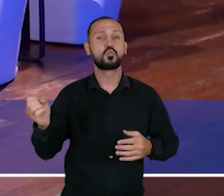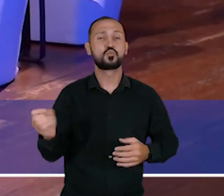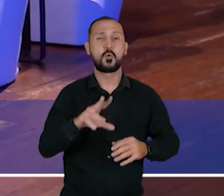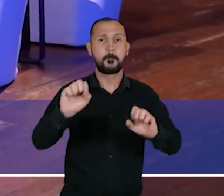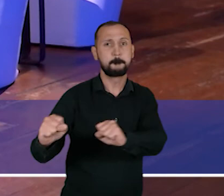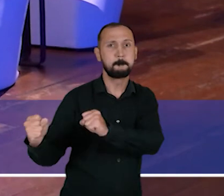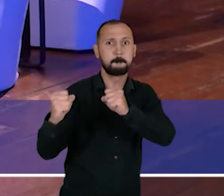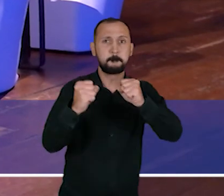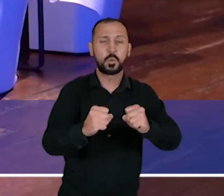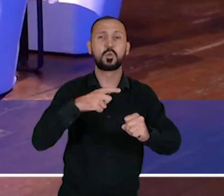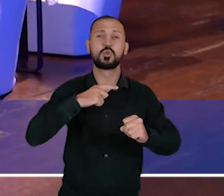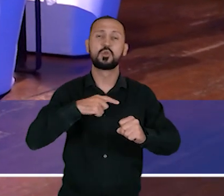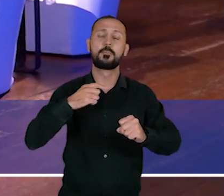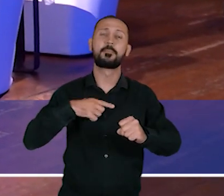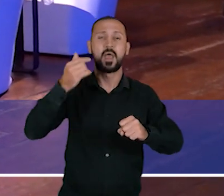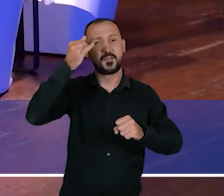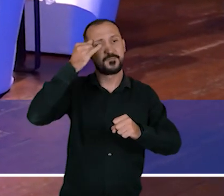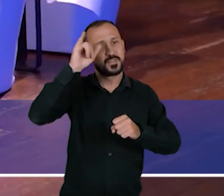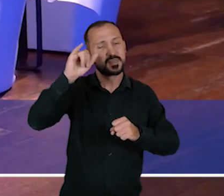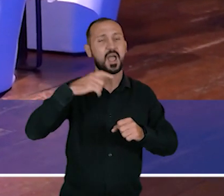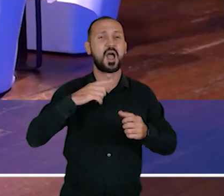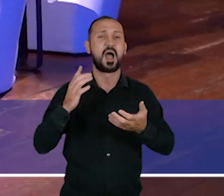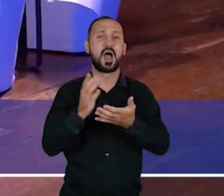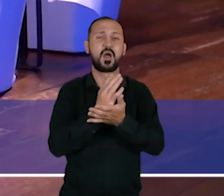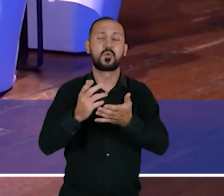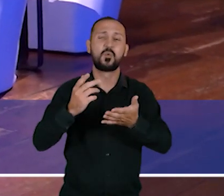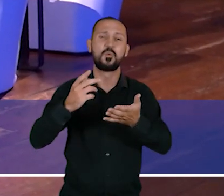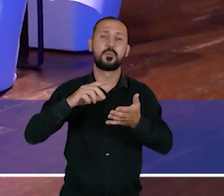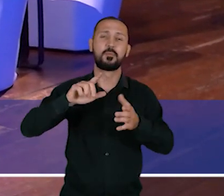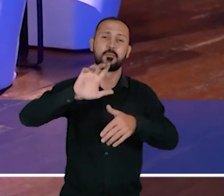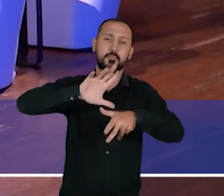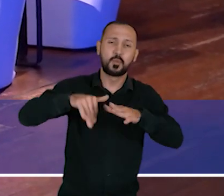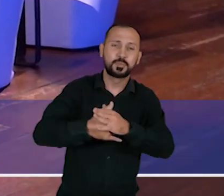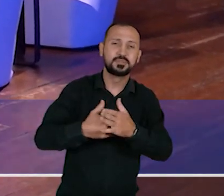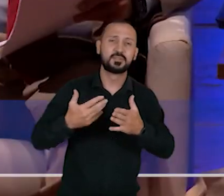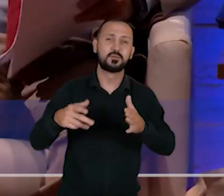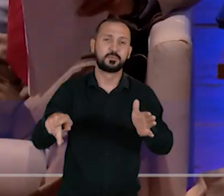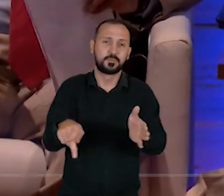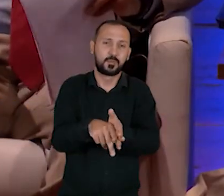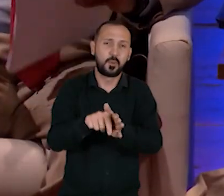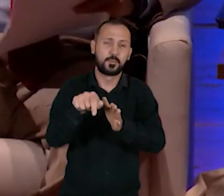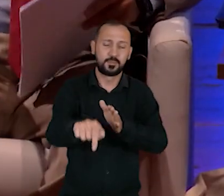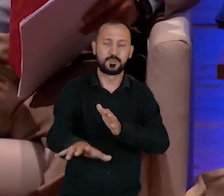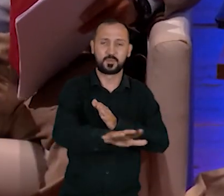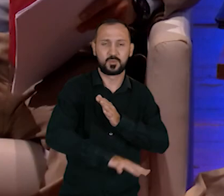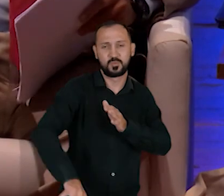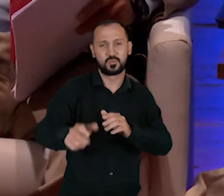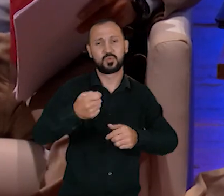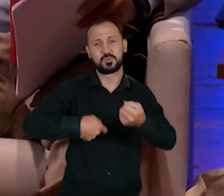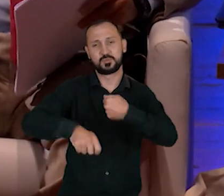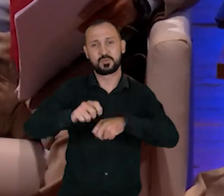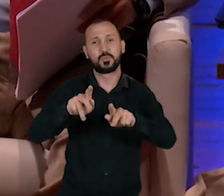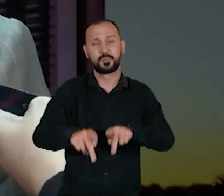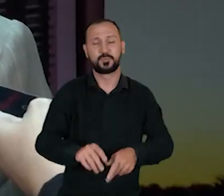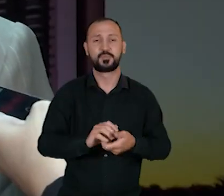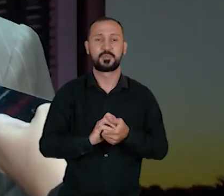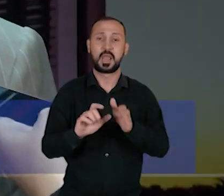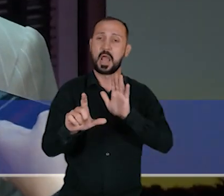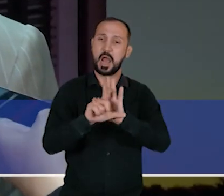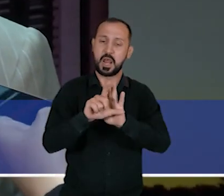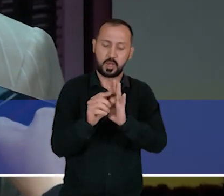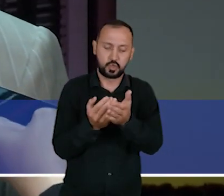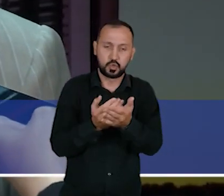mais poderoso instrumento de combate aos atos de corrupção contra a administração pública. A lei